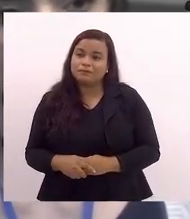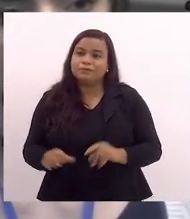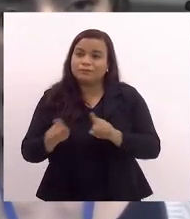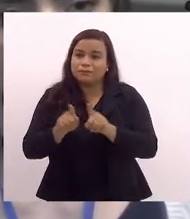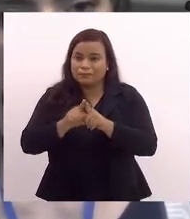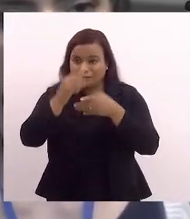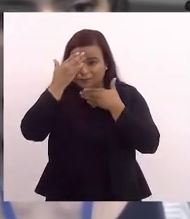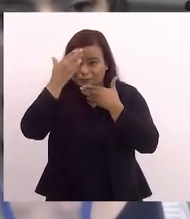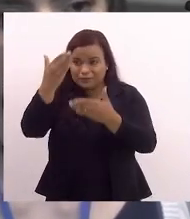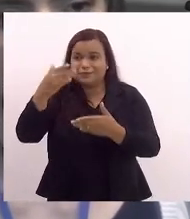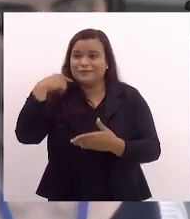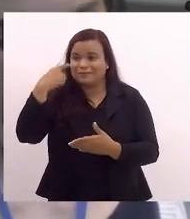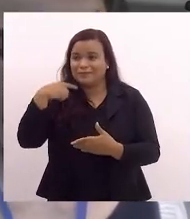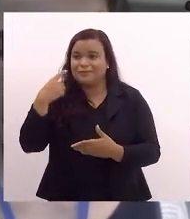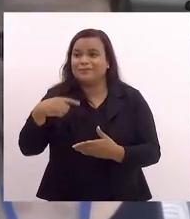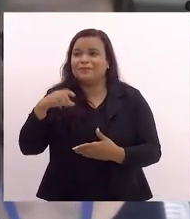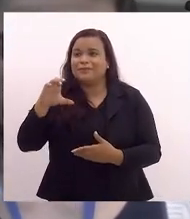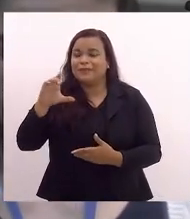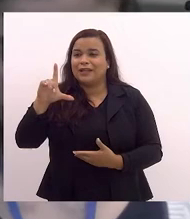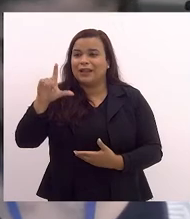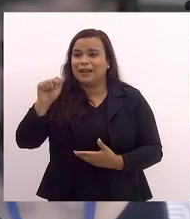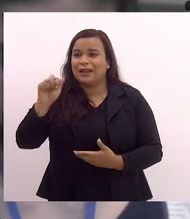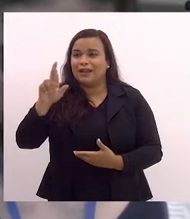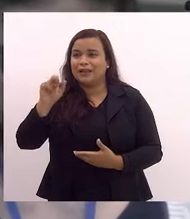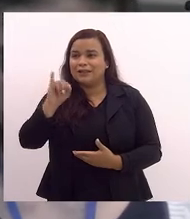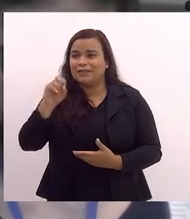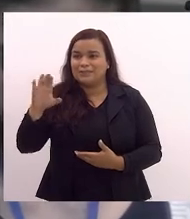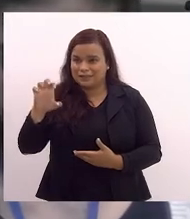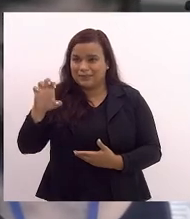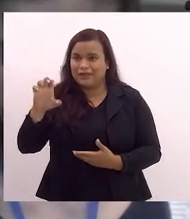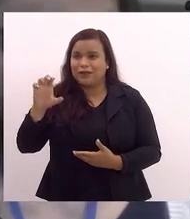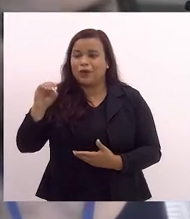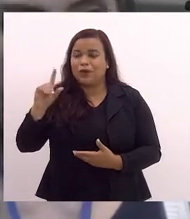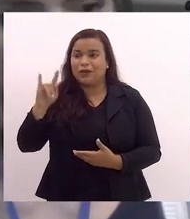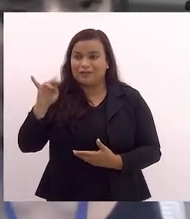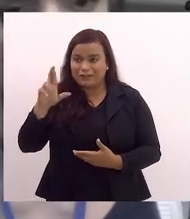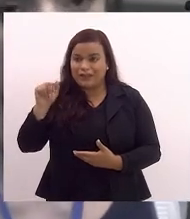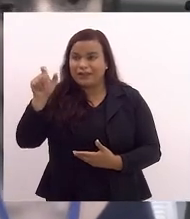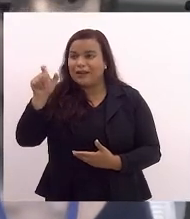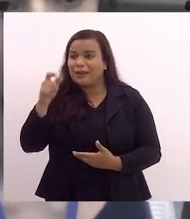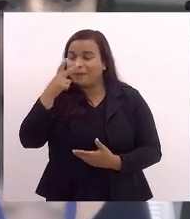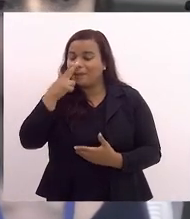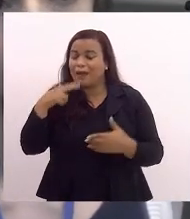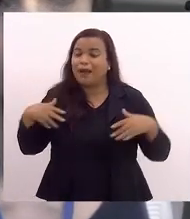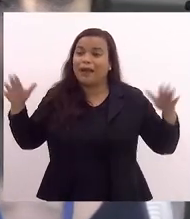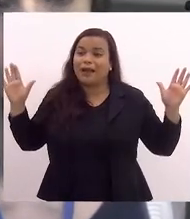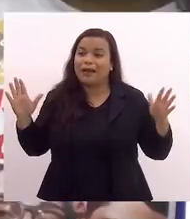Agradecer a doutora Clarice Oliveira, que foi um anjo que Deus colocou na minha vida, que